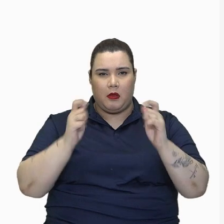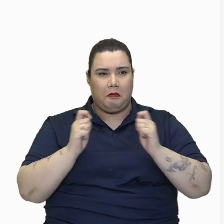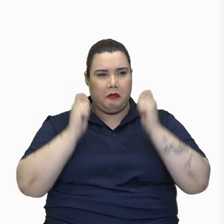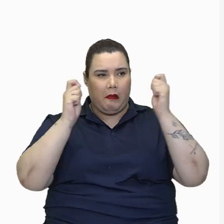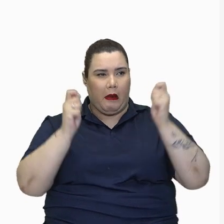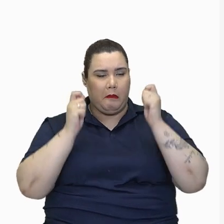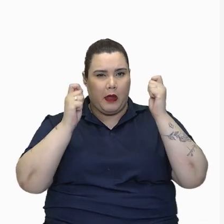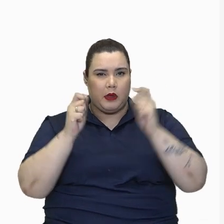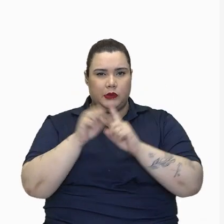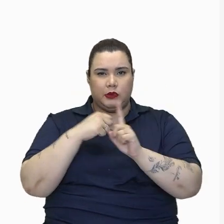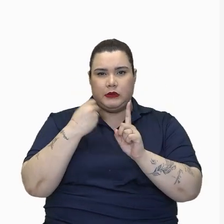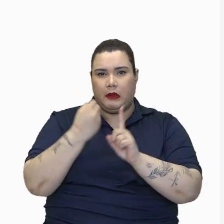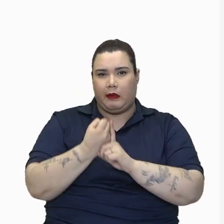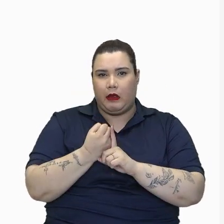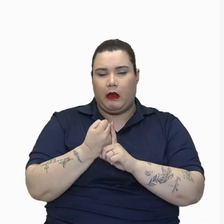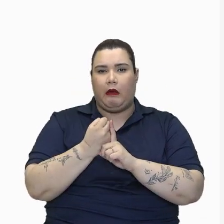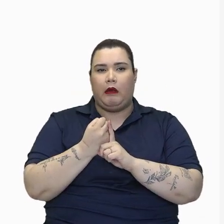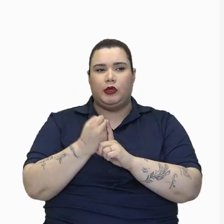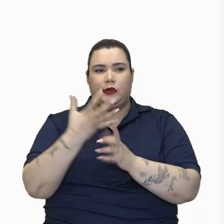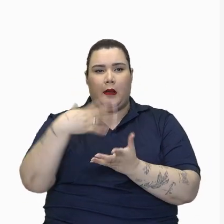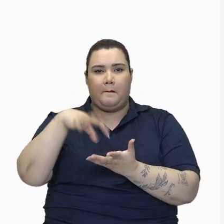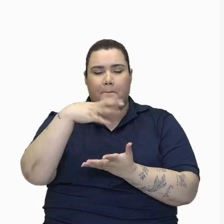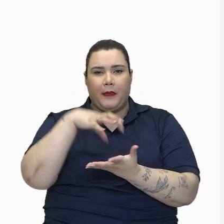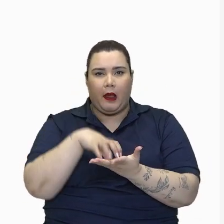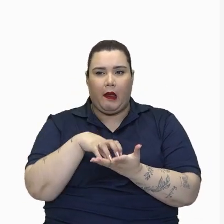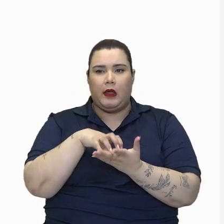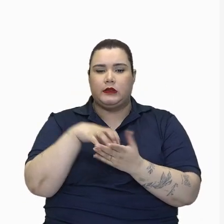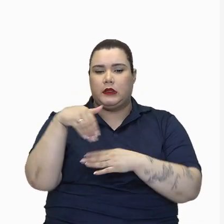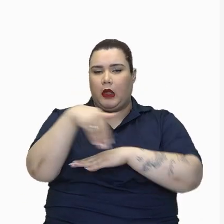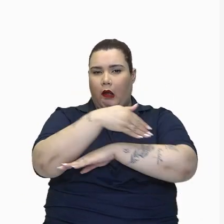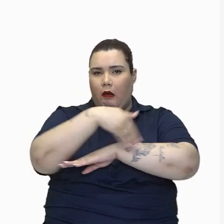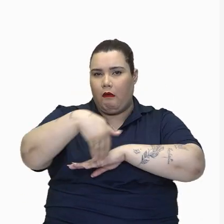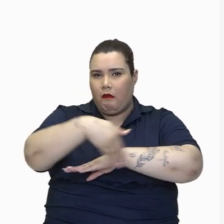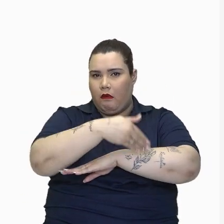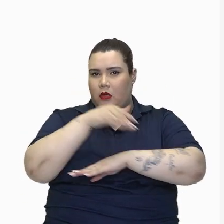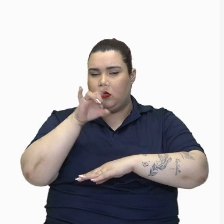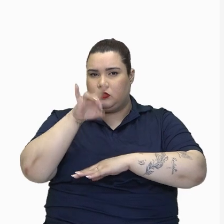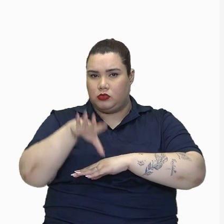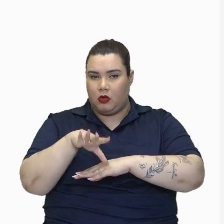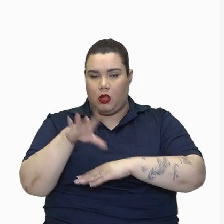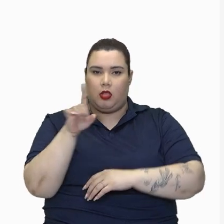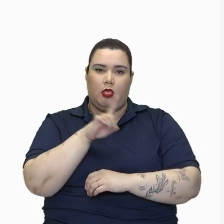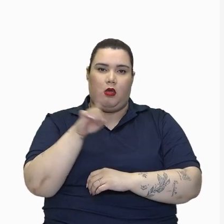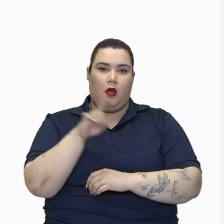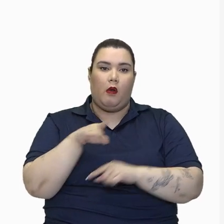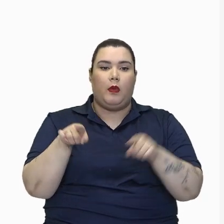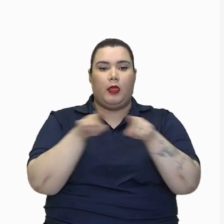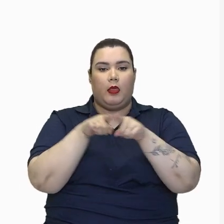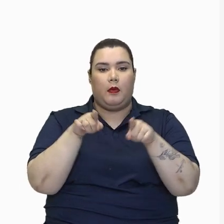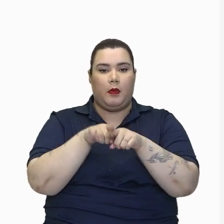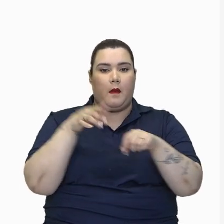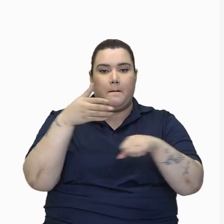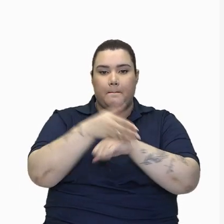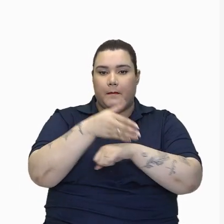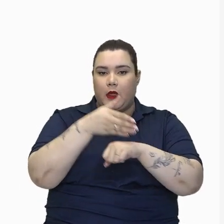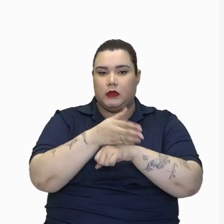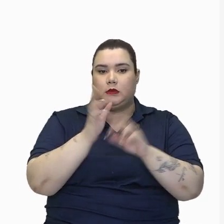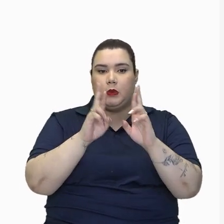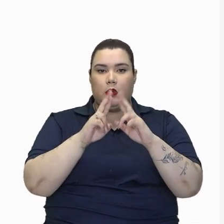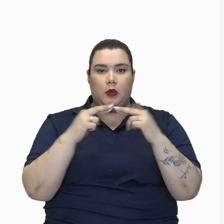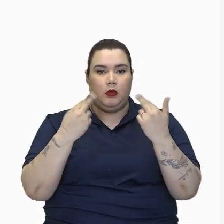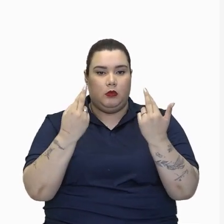reivindicação, um protesto em praça pública, nas vias públicas aí do seu município, mas também participar de